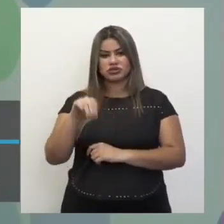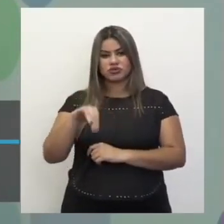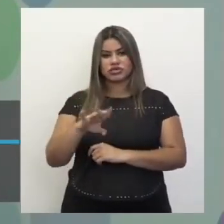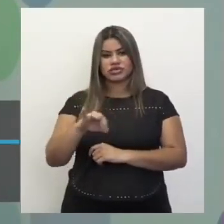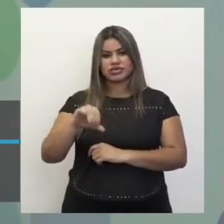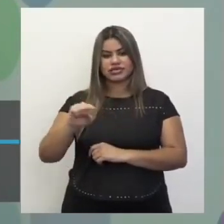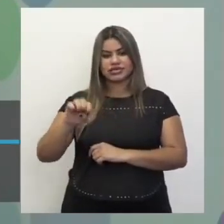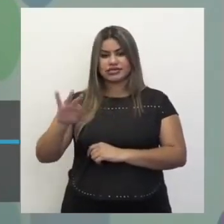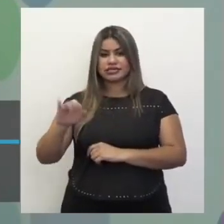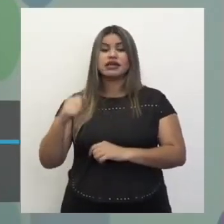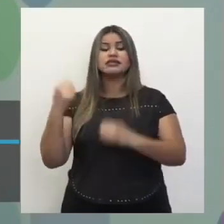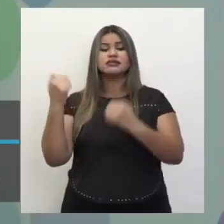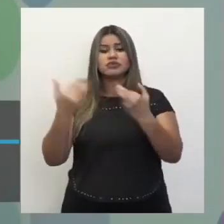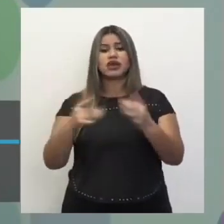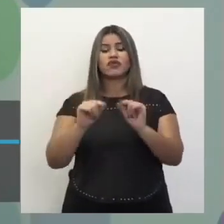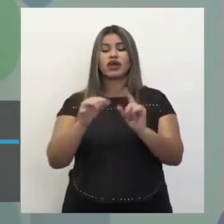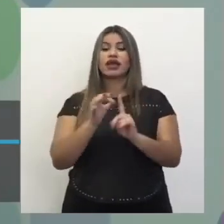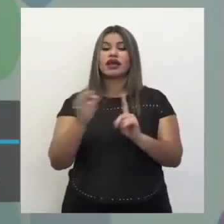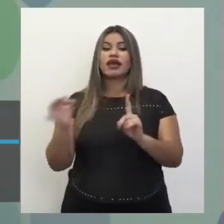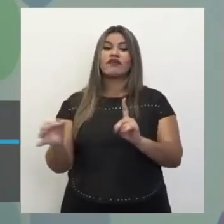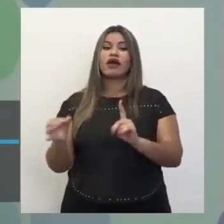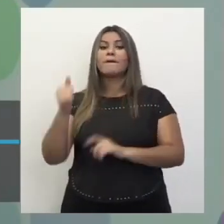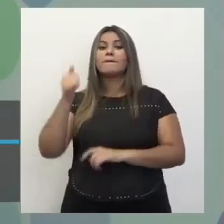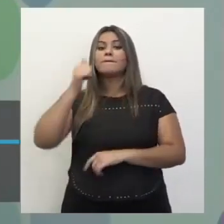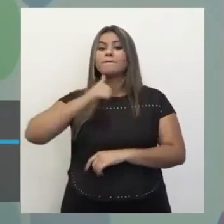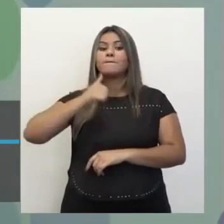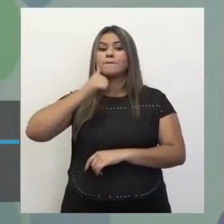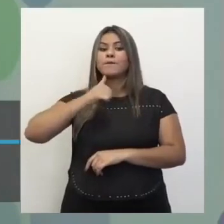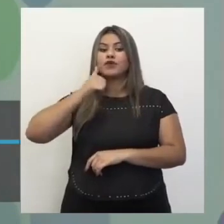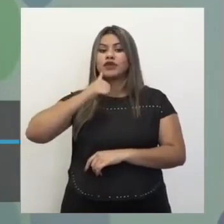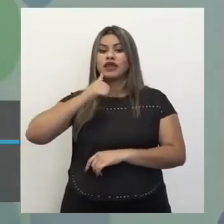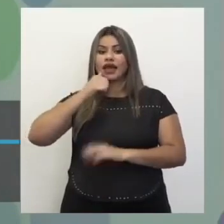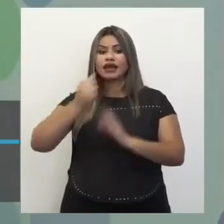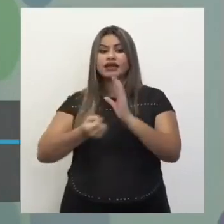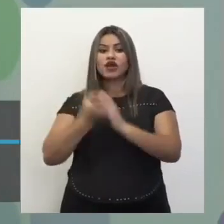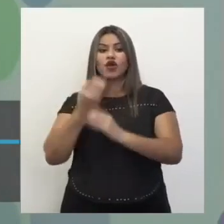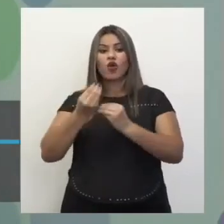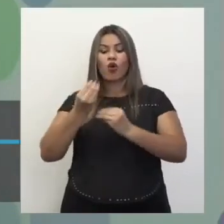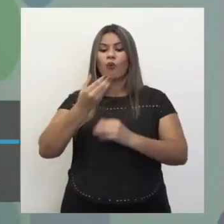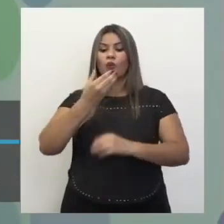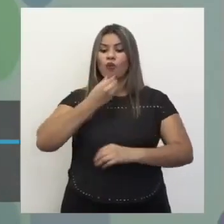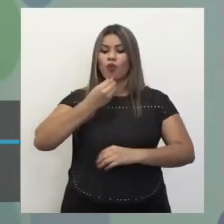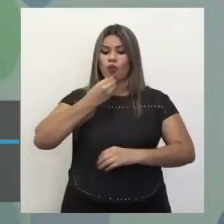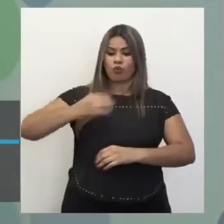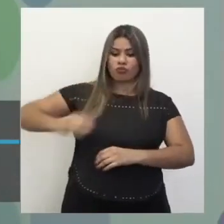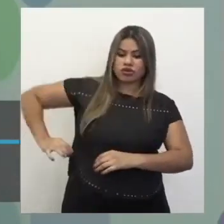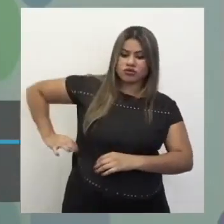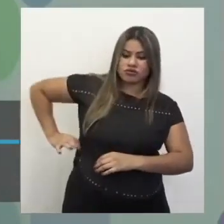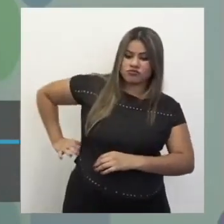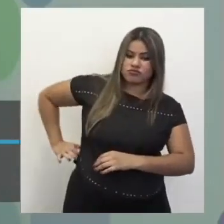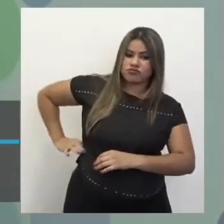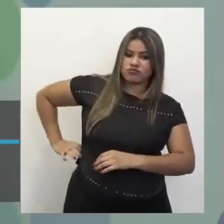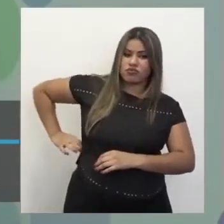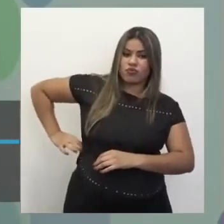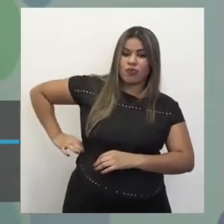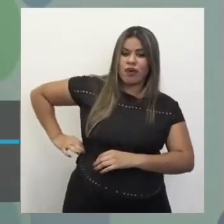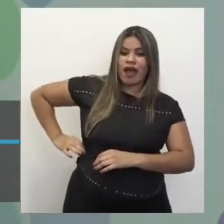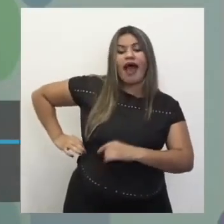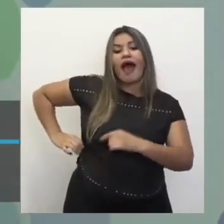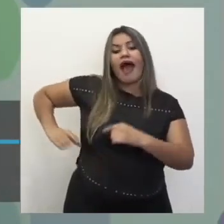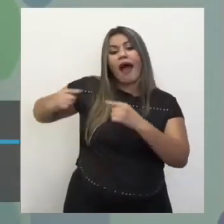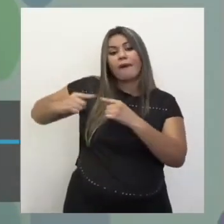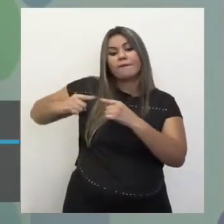interessante porque dizia assim, que a mulher ela foi tirada do lado do homem, né, do meio, para mostrar que ela não é nem superior nem